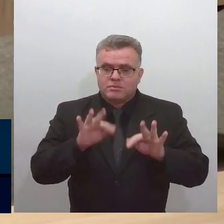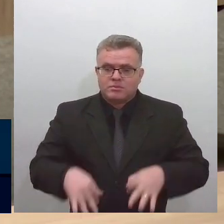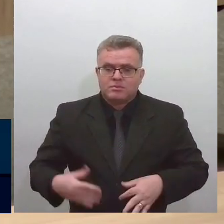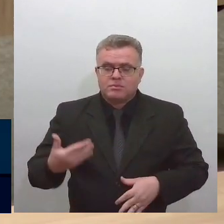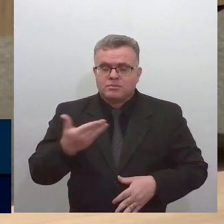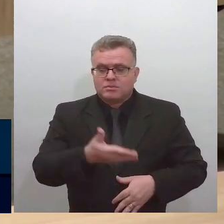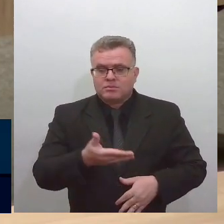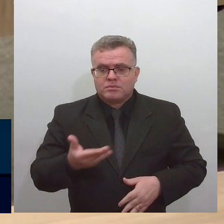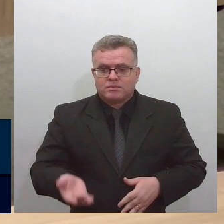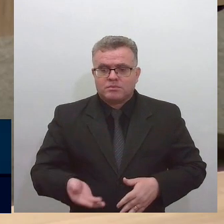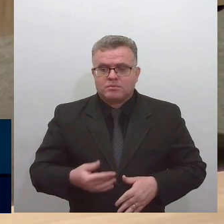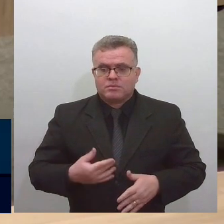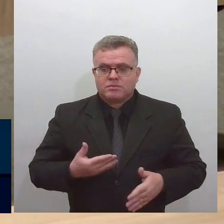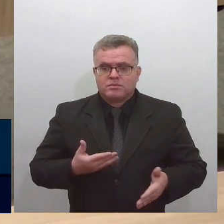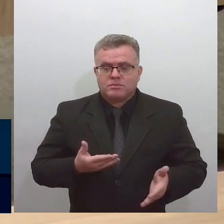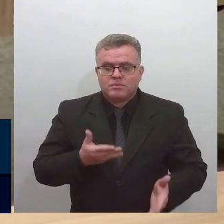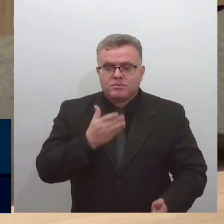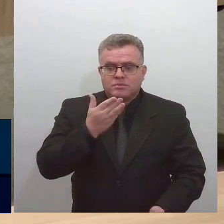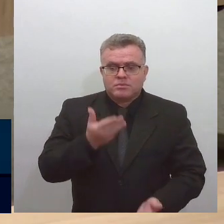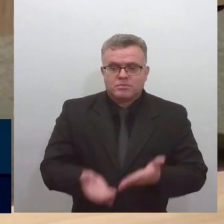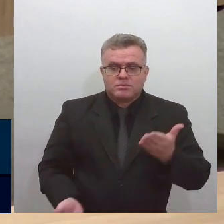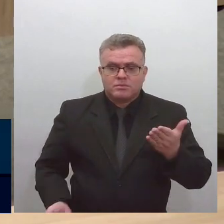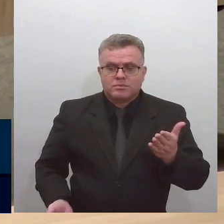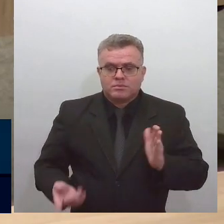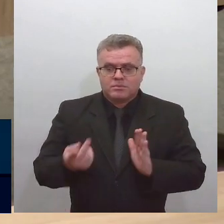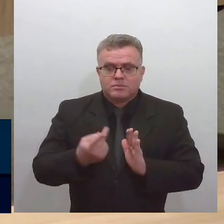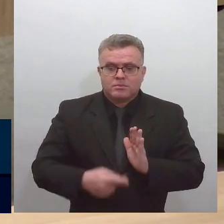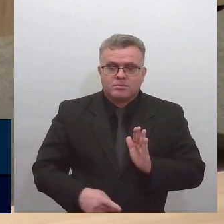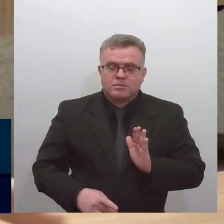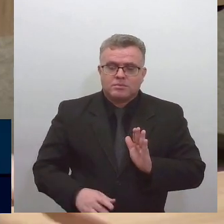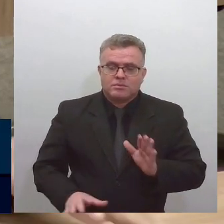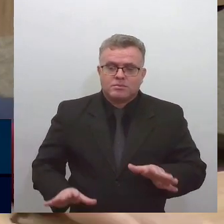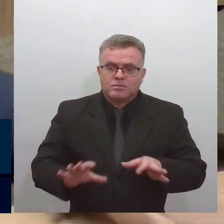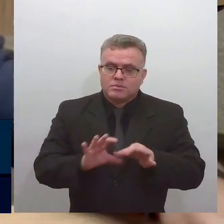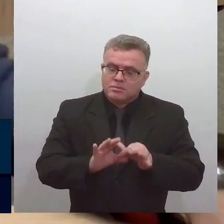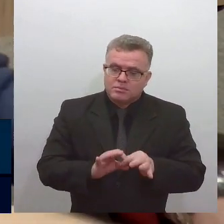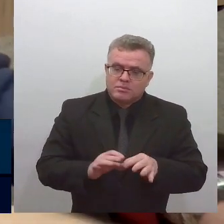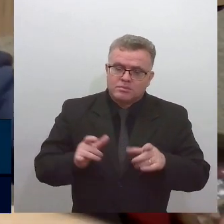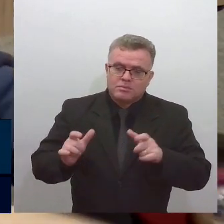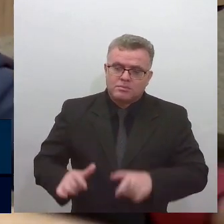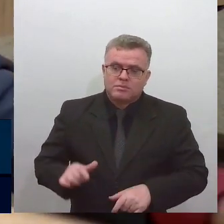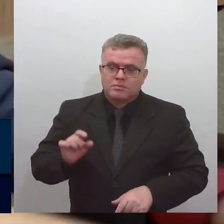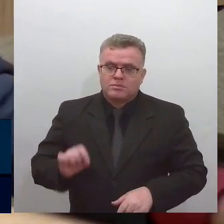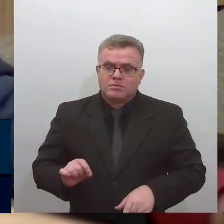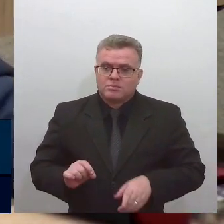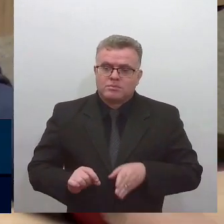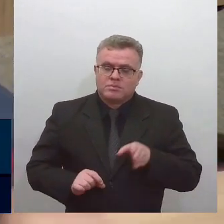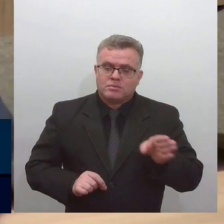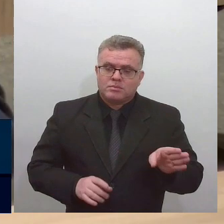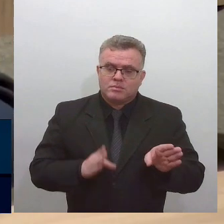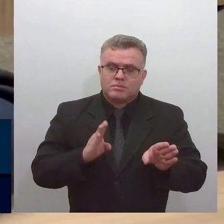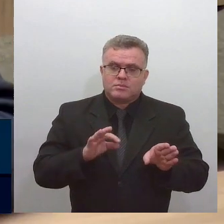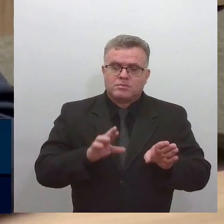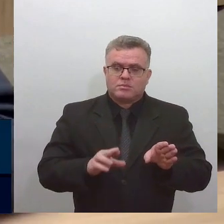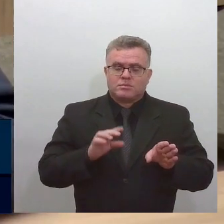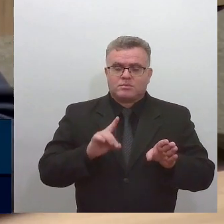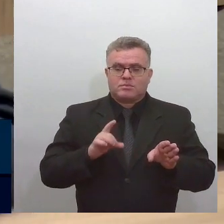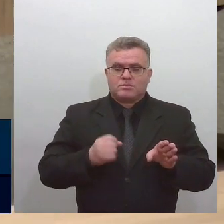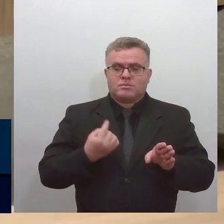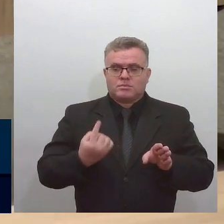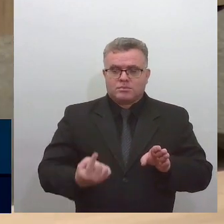a reprovação do projeto de interligação da rodovia Estadual com a BR101 segundo